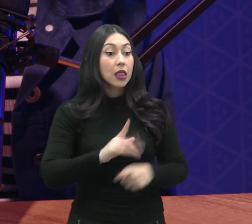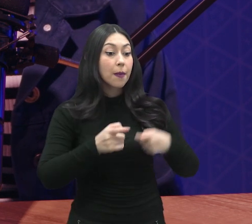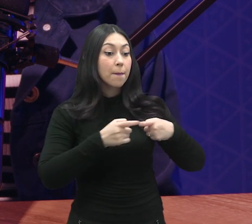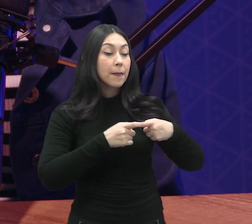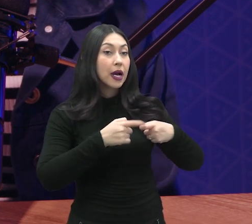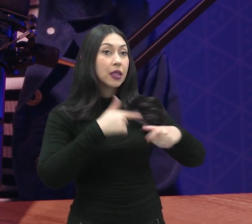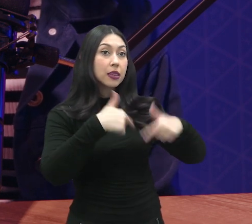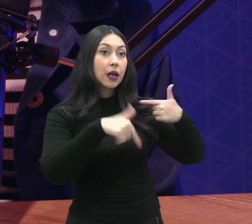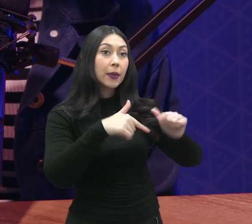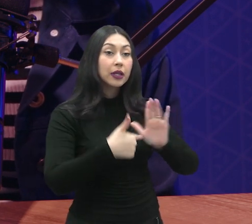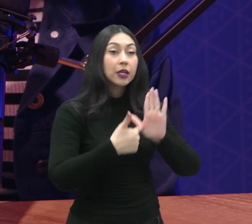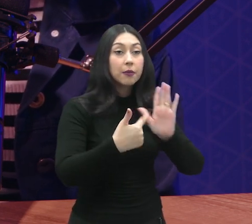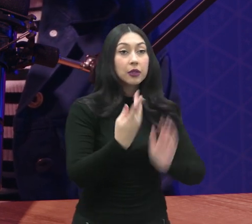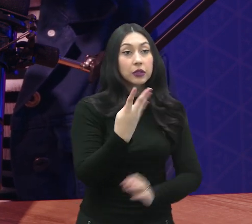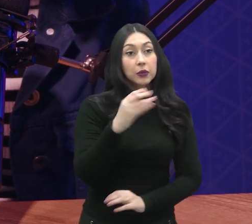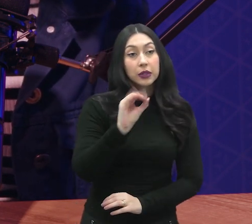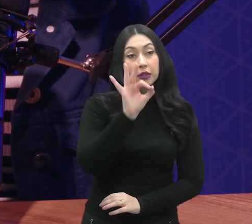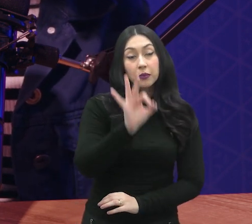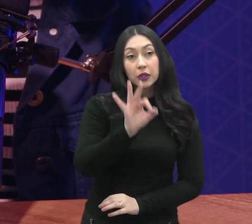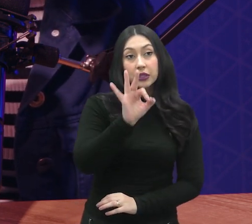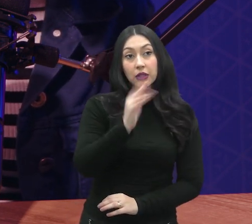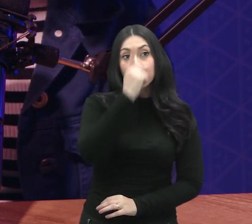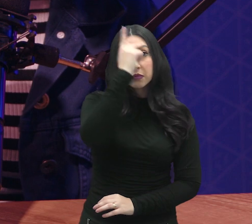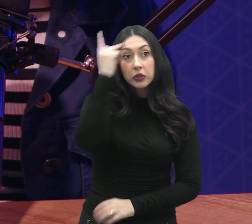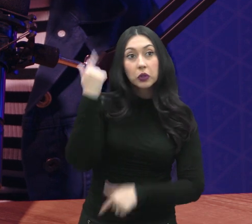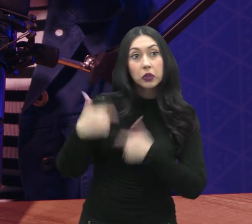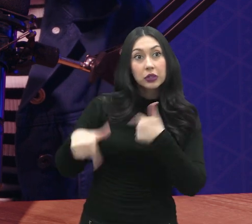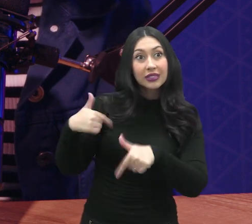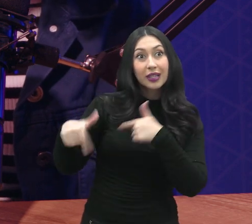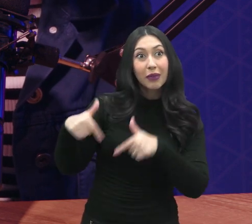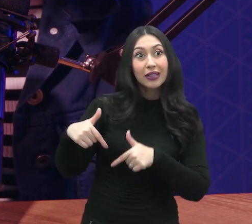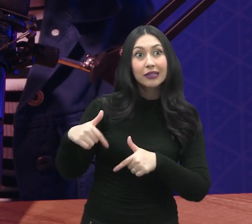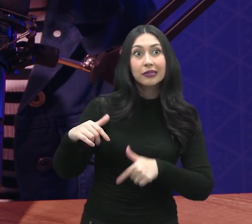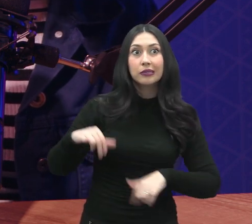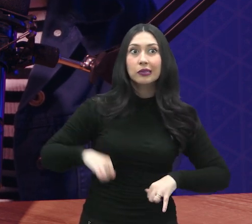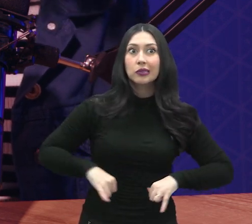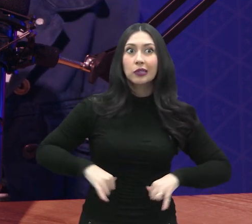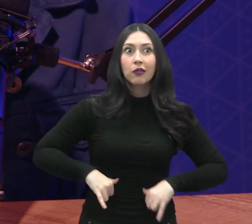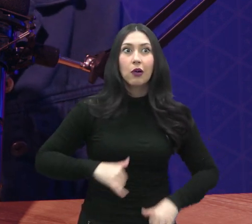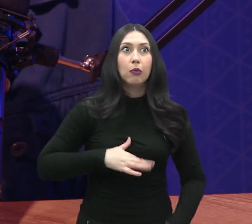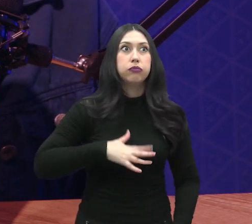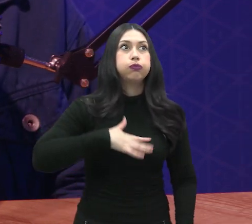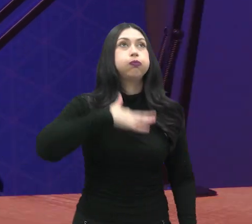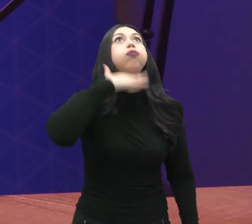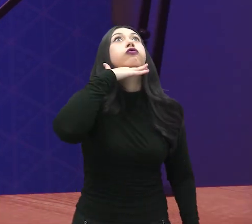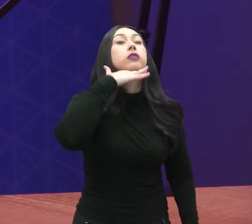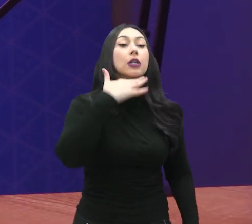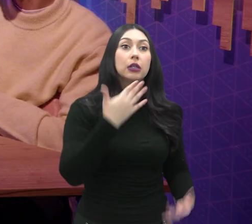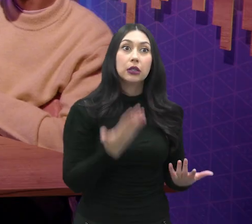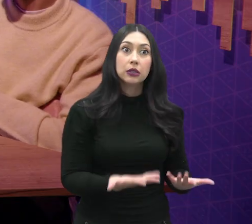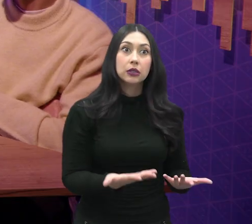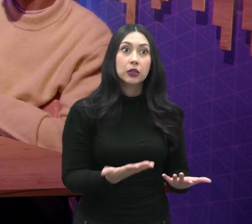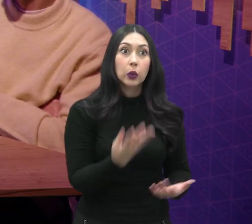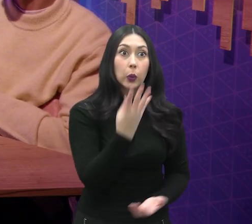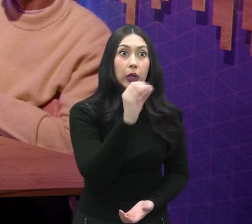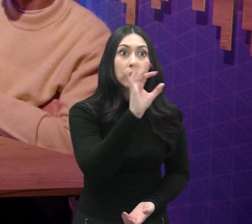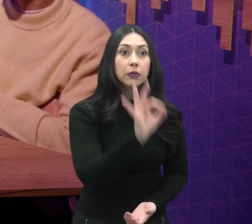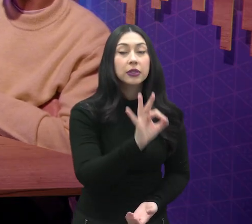estima que 40% das pessoas economicamente ativas sofrem de burnout. 40%.